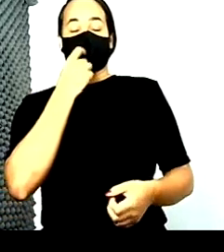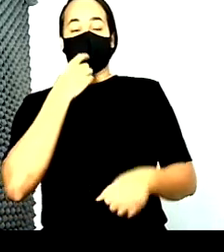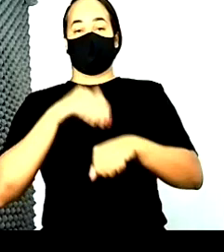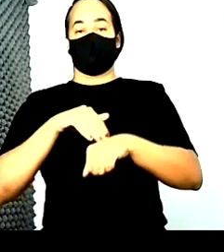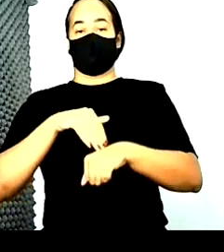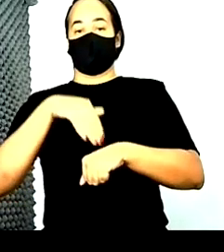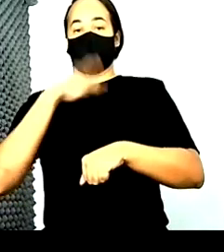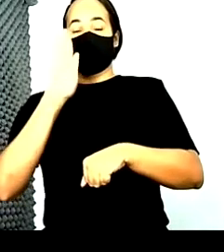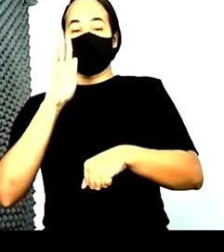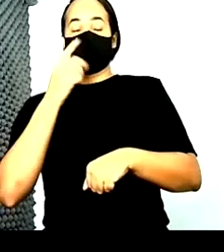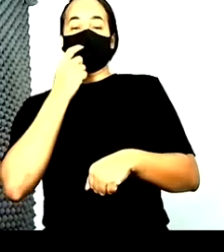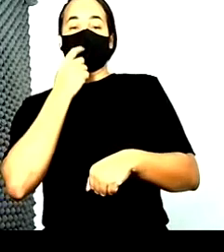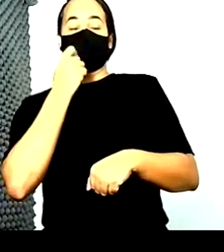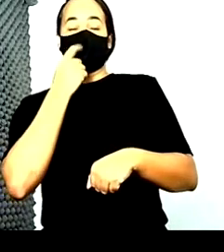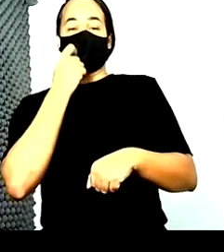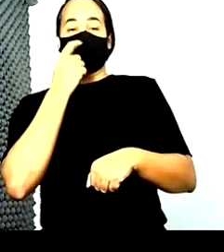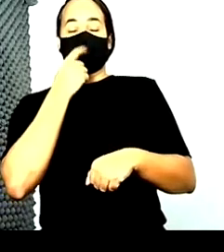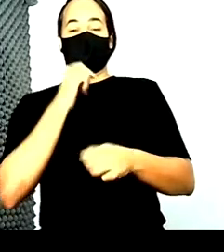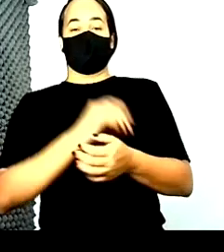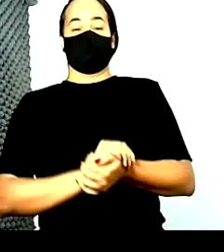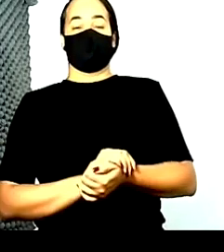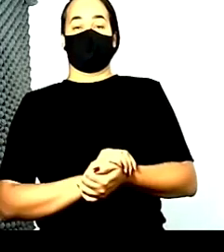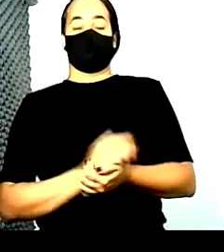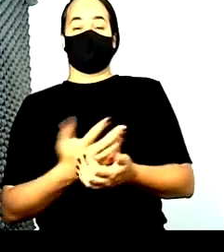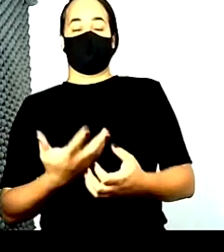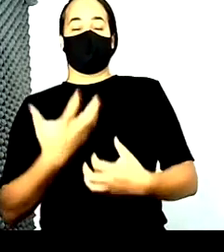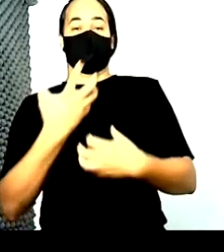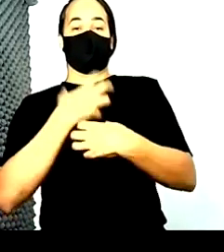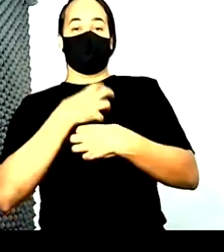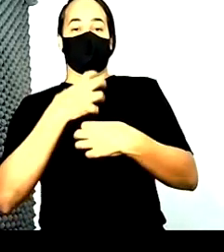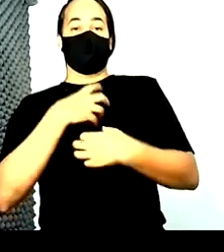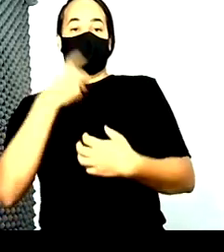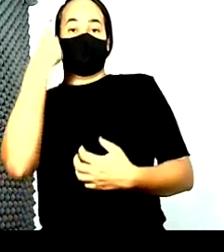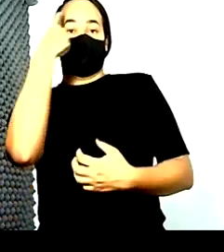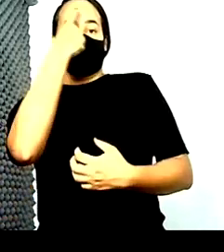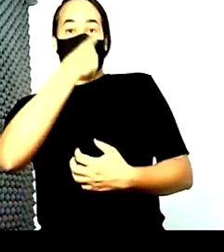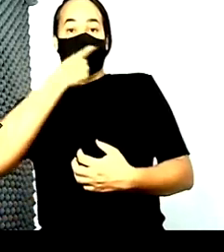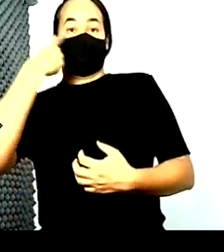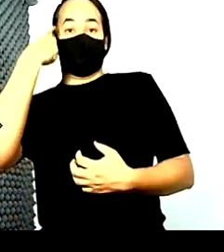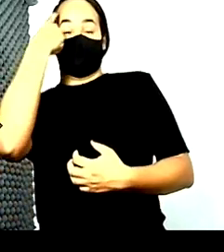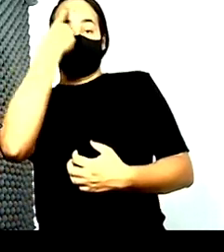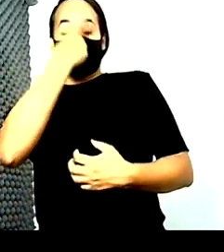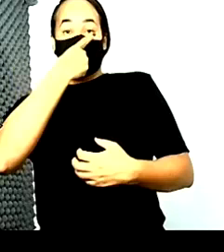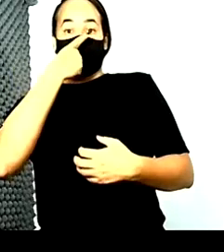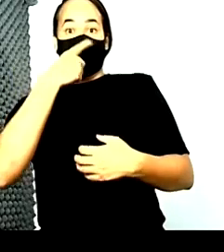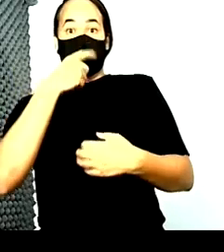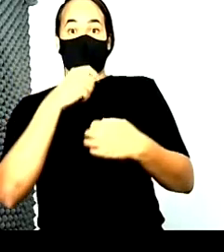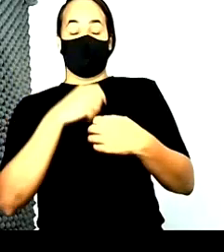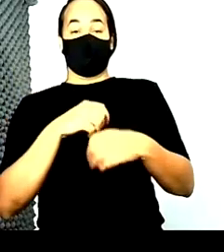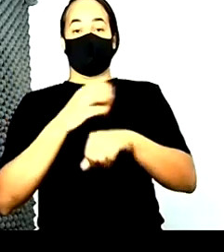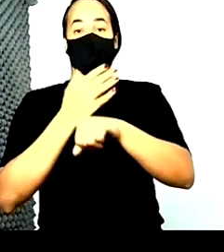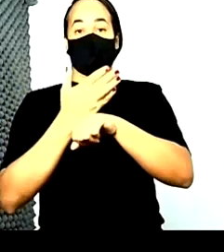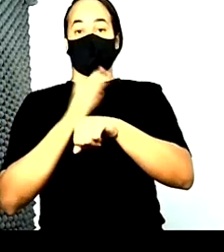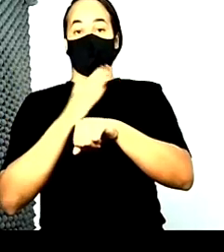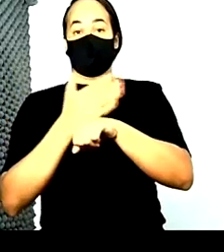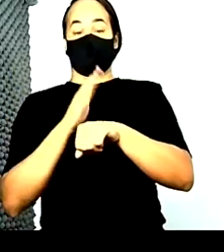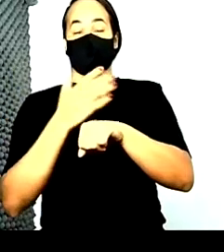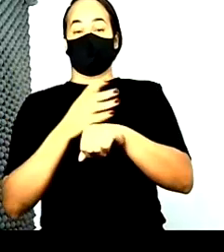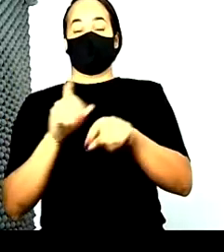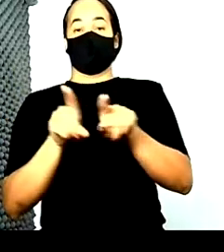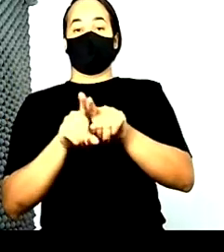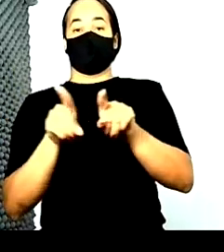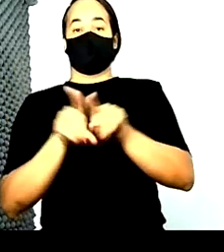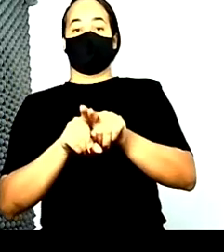músculos esqueléticos e por isso ficamos pálidos com susto, com uma sensação de susto e também gelados